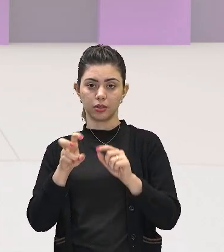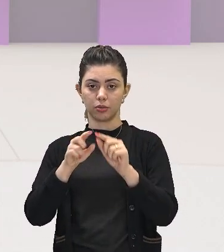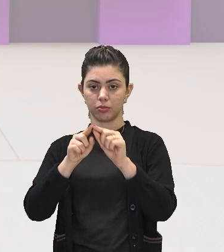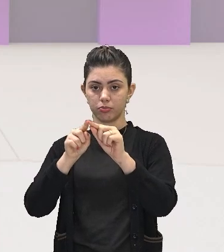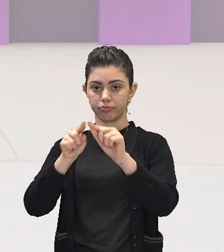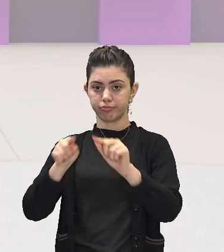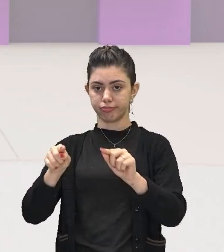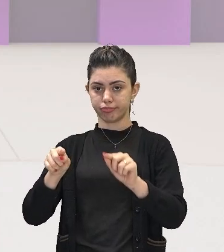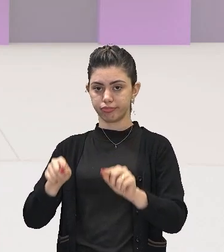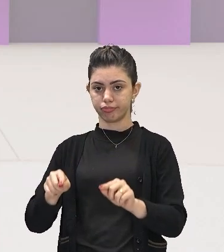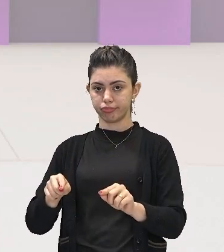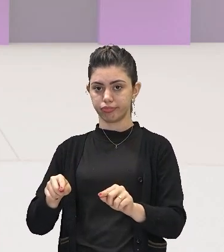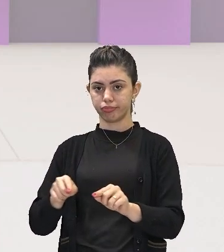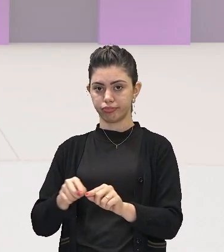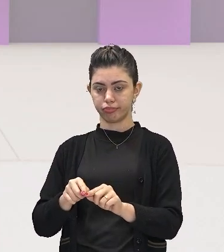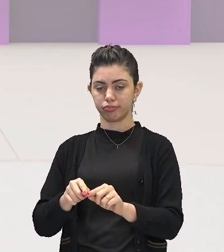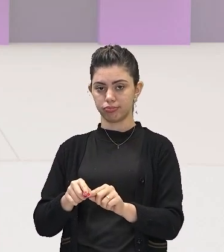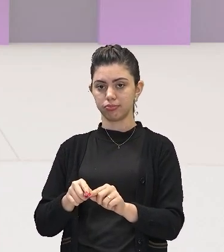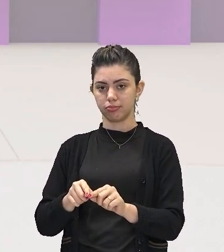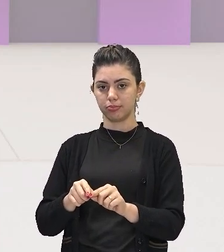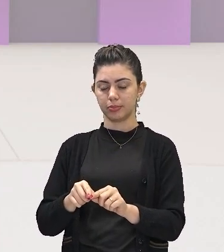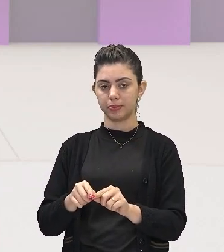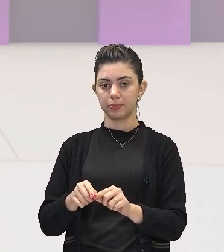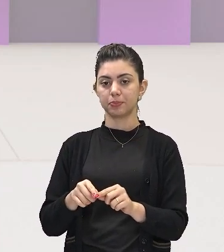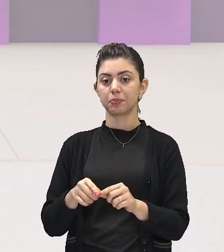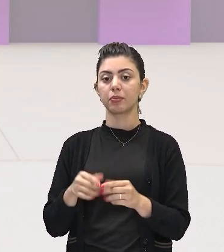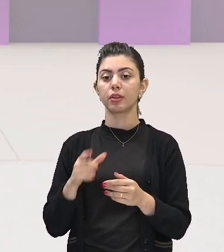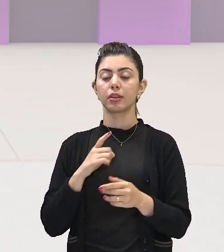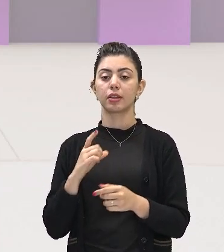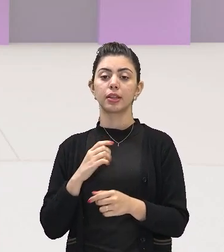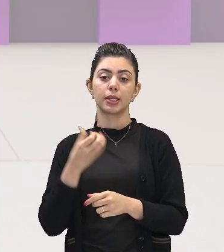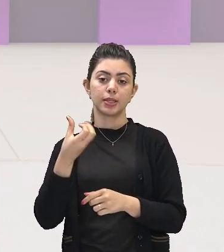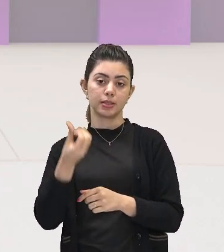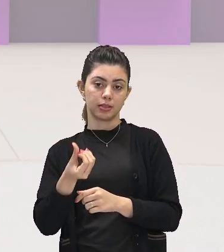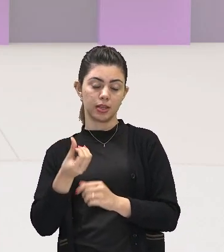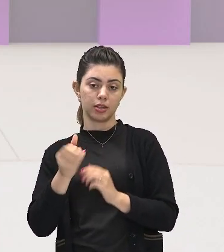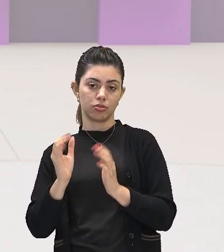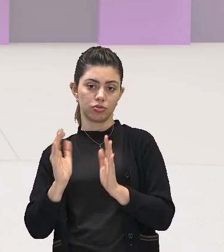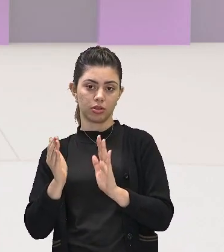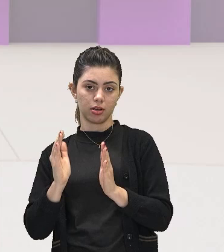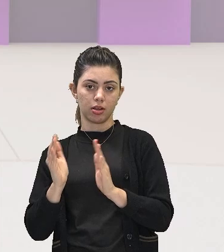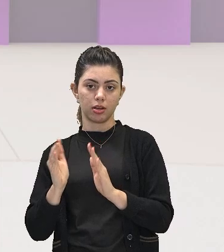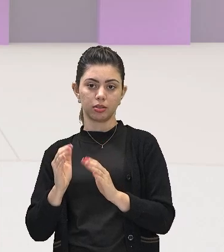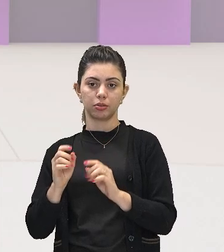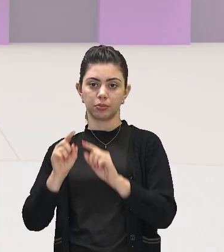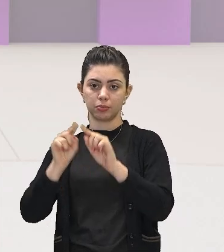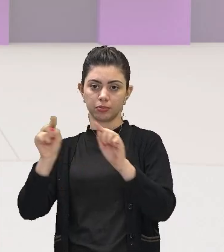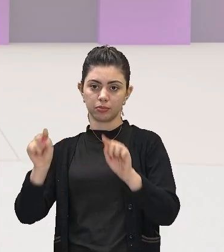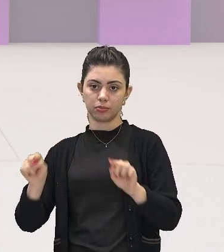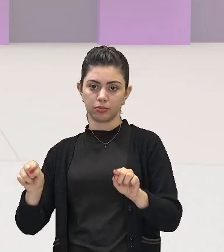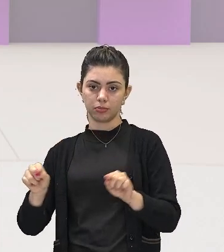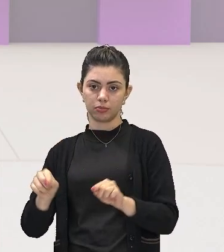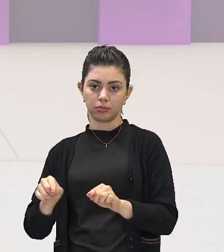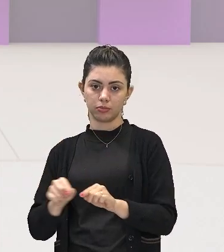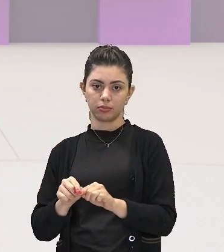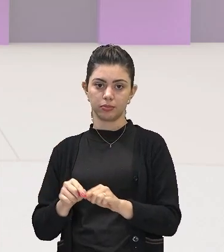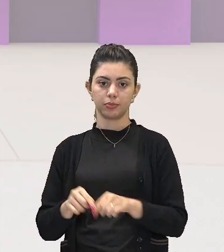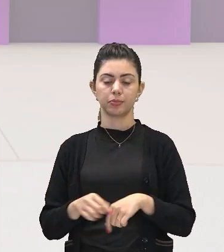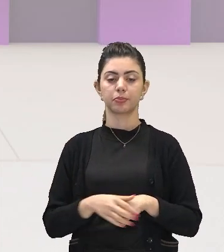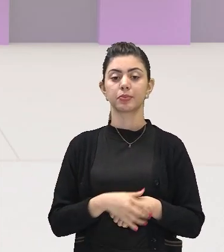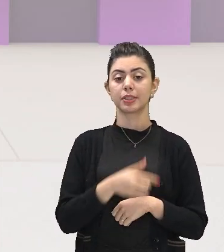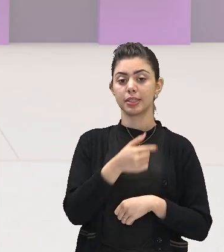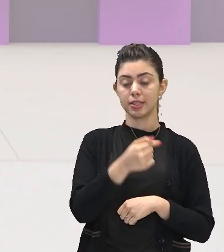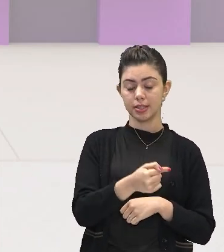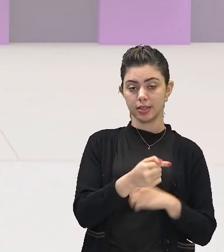o pentágono. O polígono regular com 6 lados, hexágono. O polígono regular